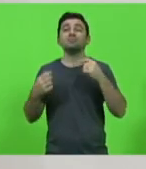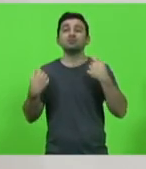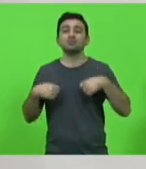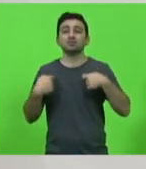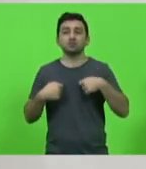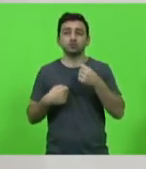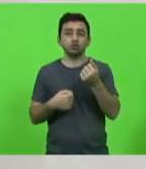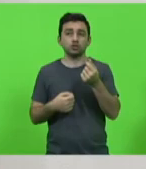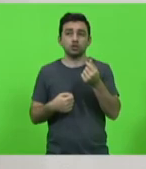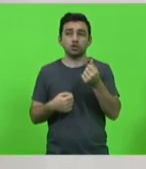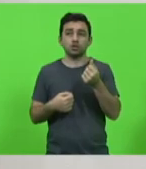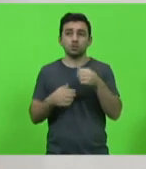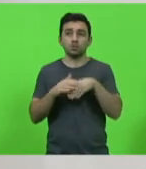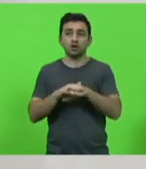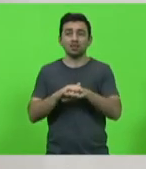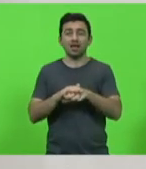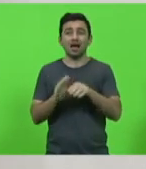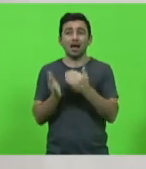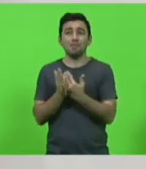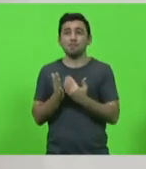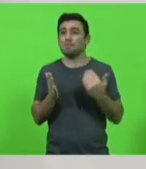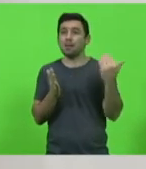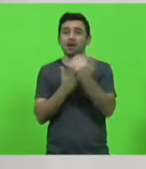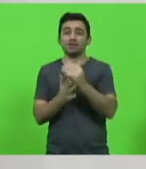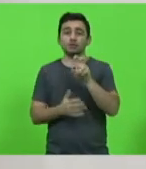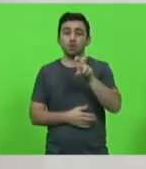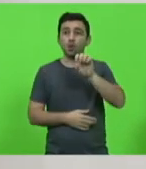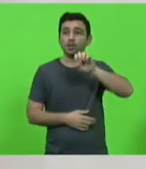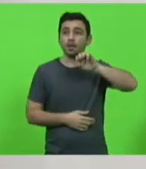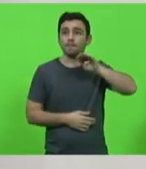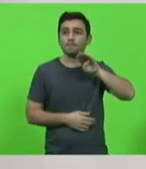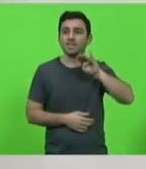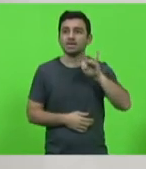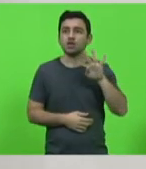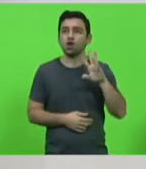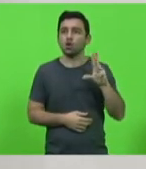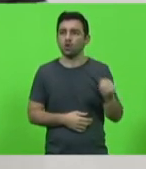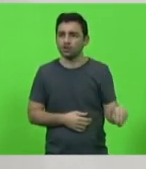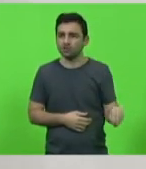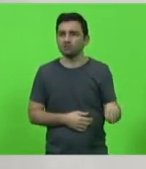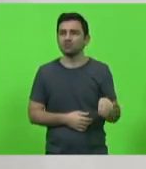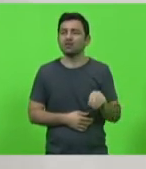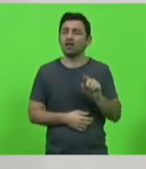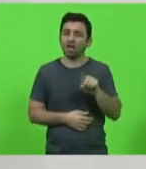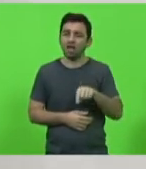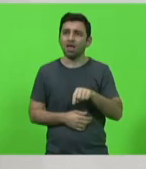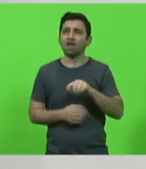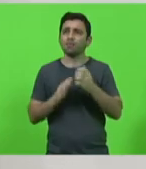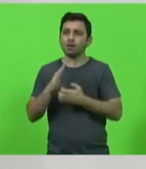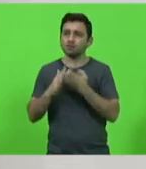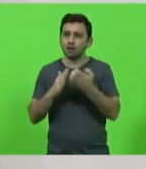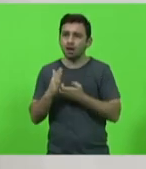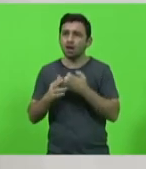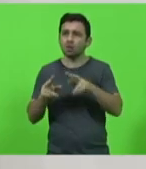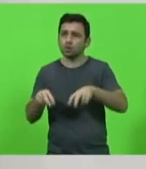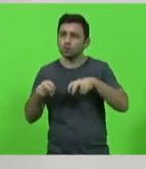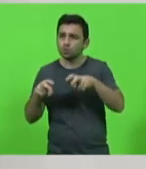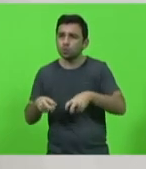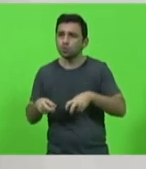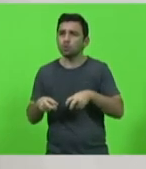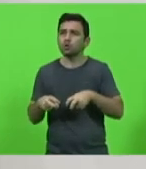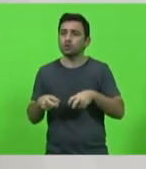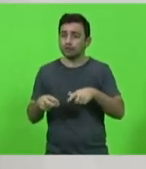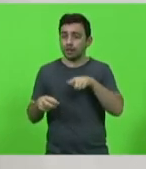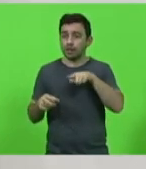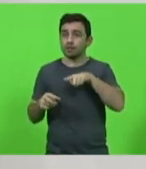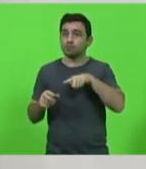IMA, ultrapassa 50 bilhões, que é o que empresários, agricultores, que têm